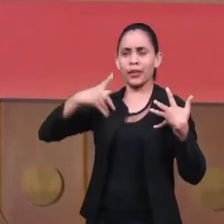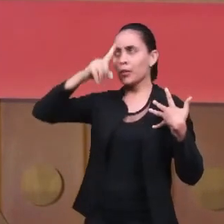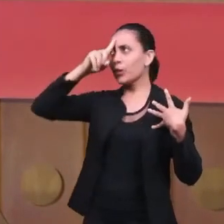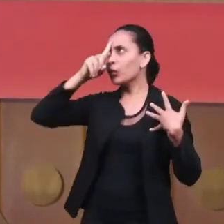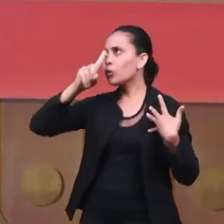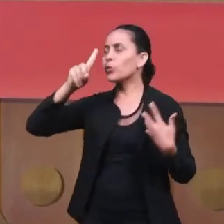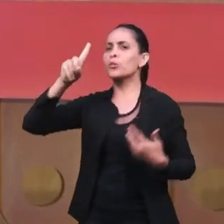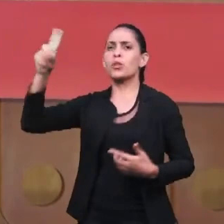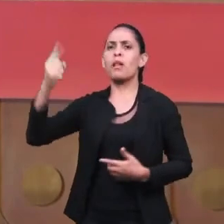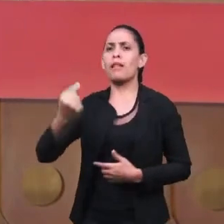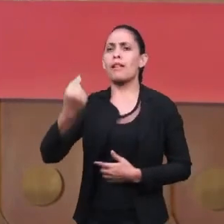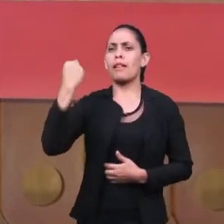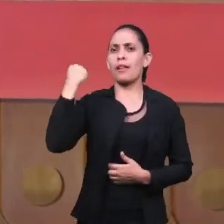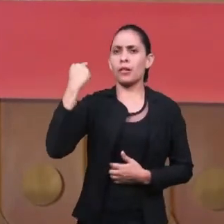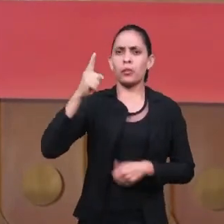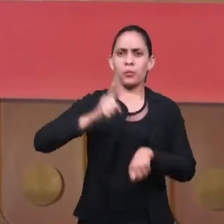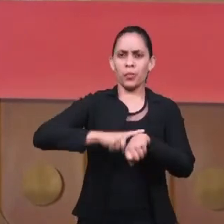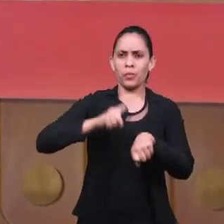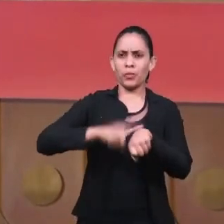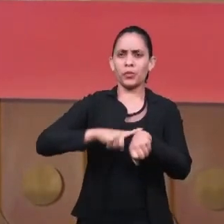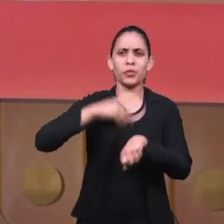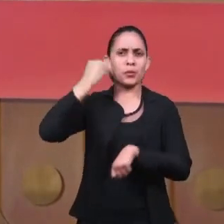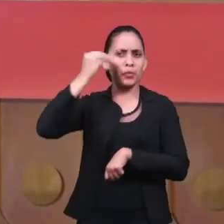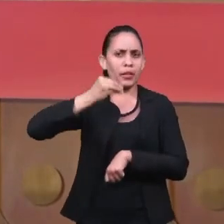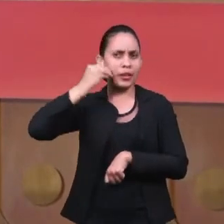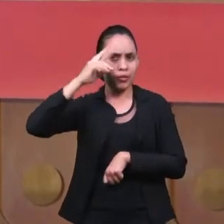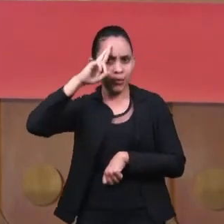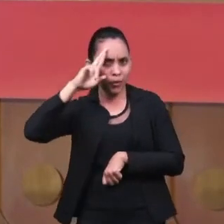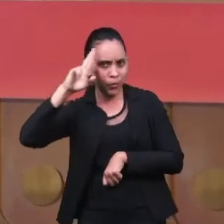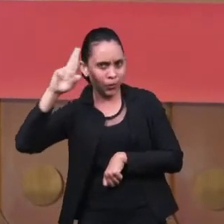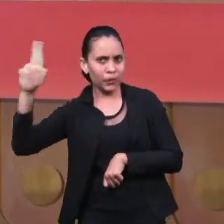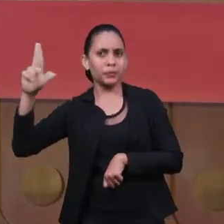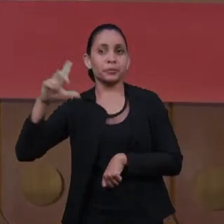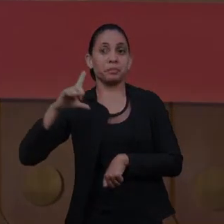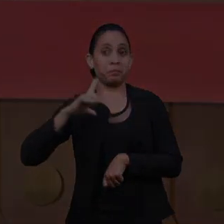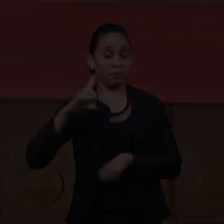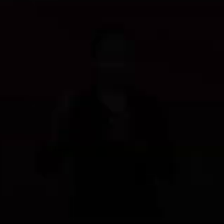conversão. Meu irmão, minha irmã, Deus tem uma carreira proposta para nós.